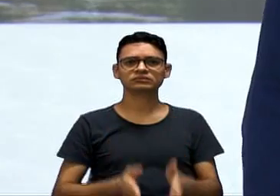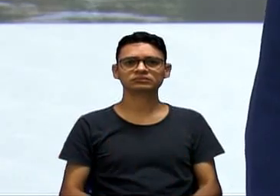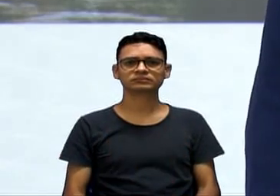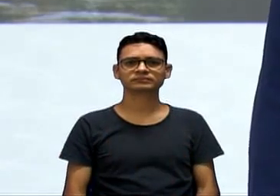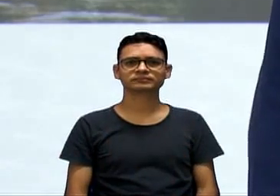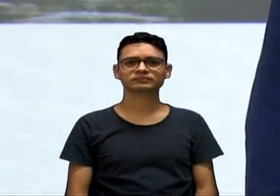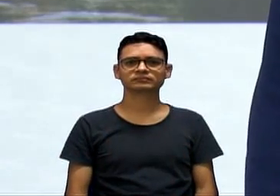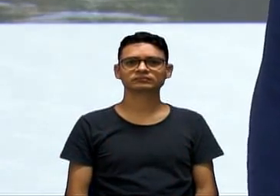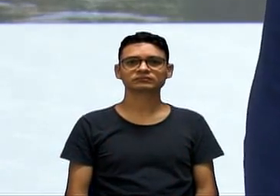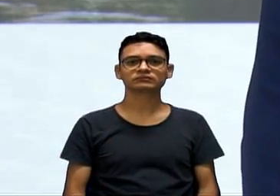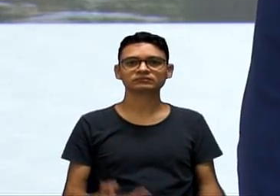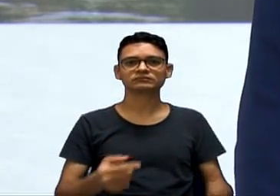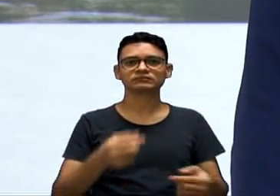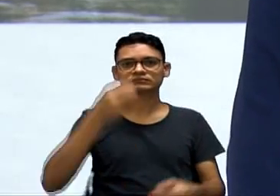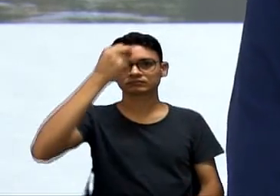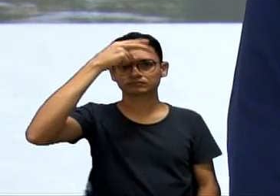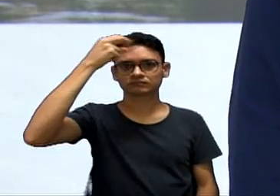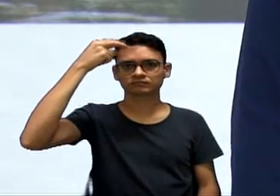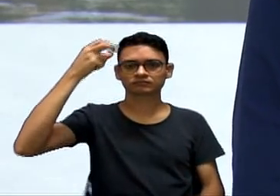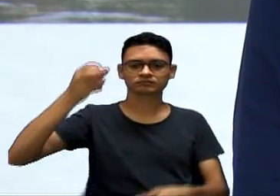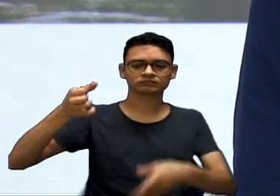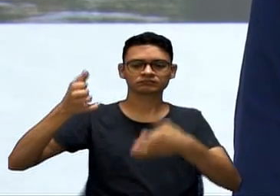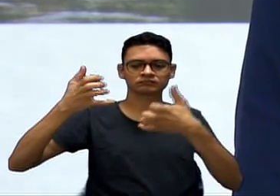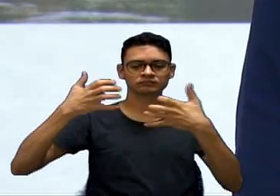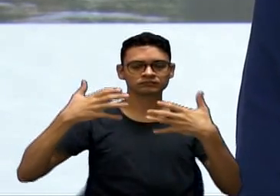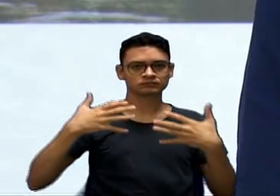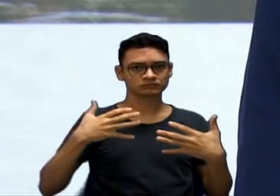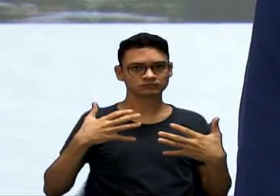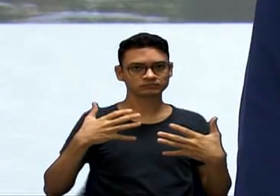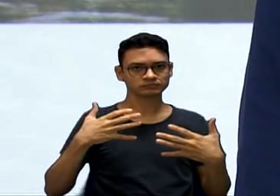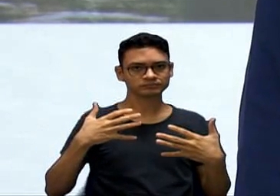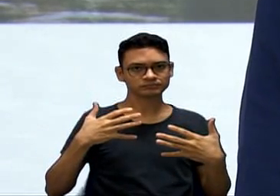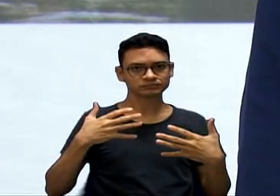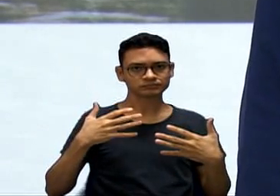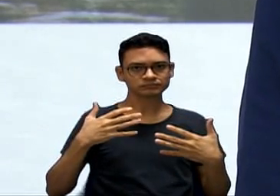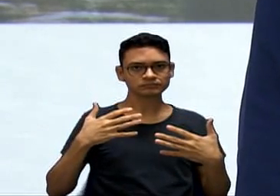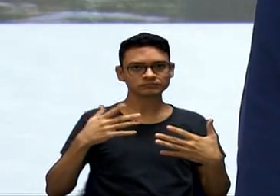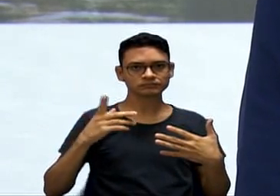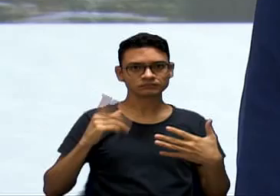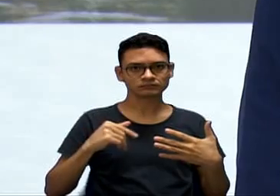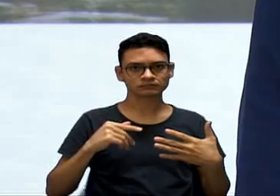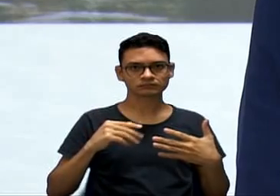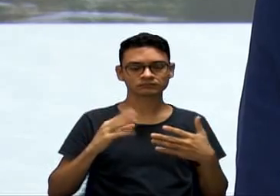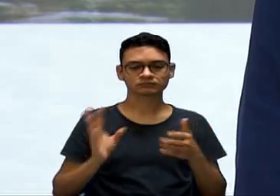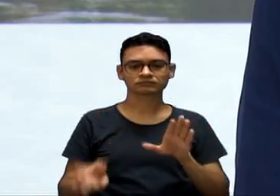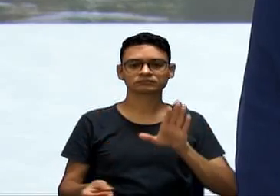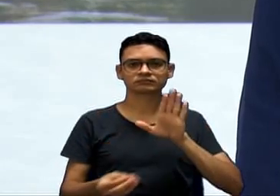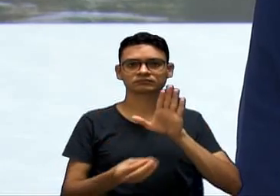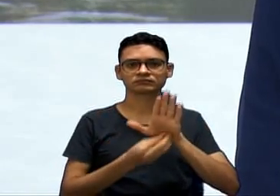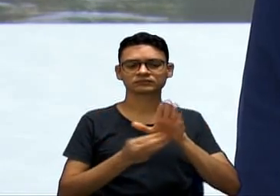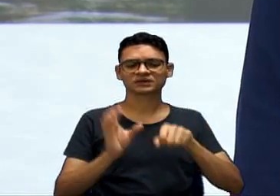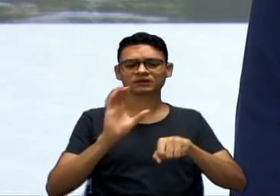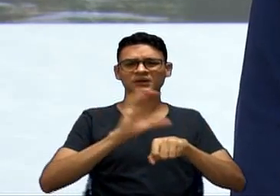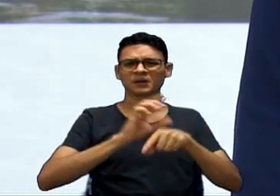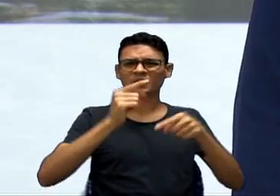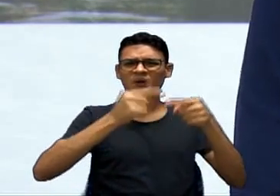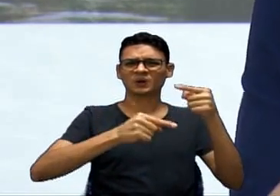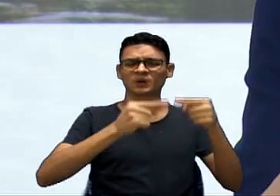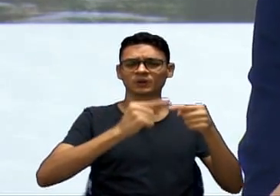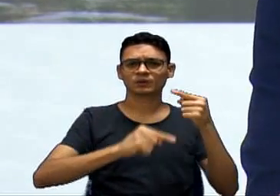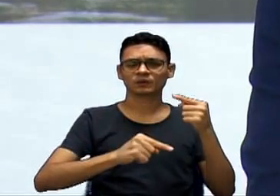E o que a prefeitura alega? A previsão da norma importa em inconstitucionalidade